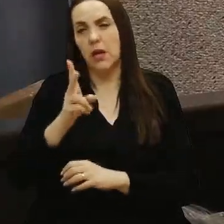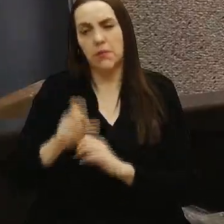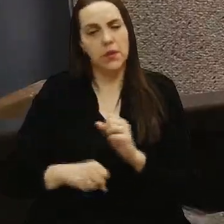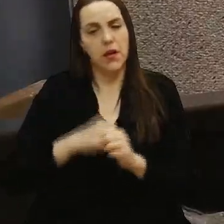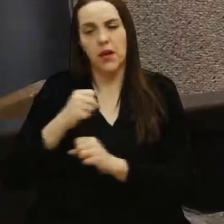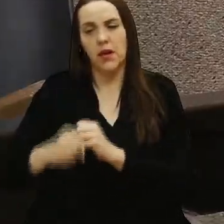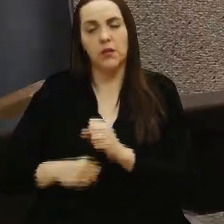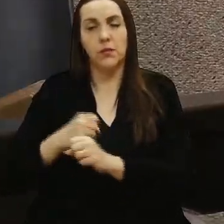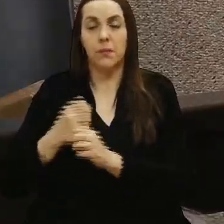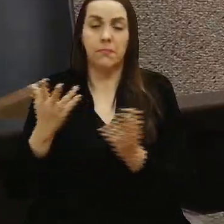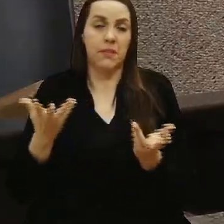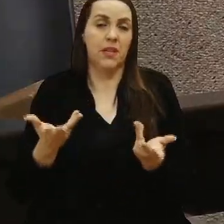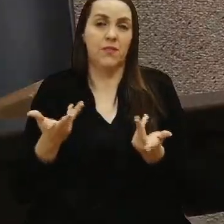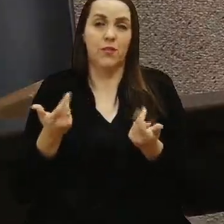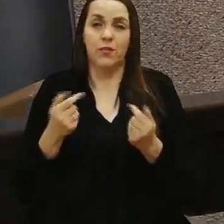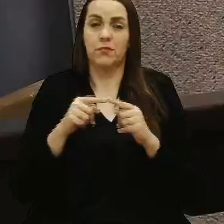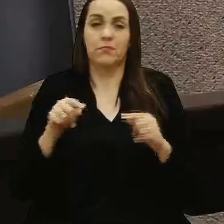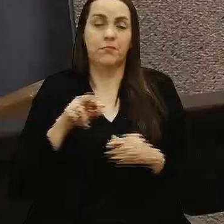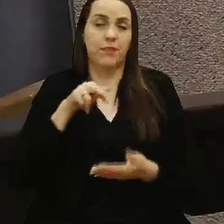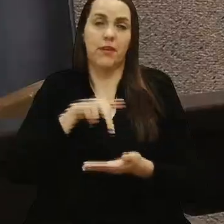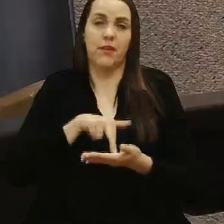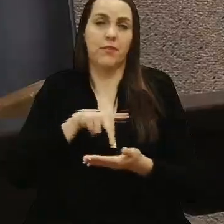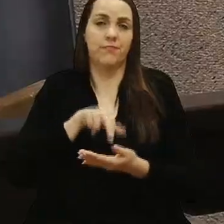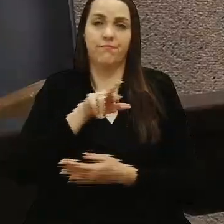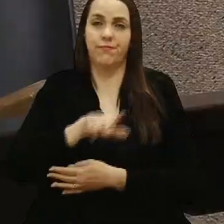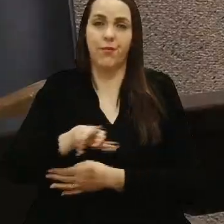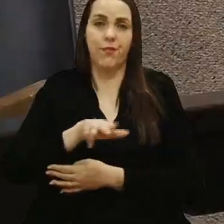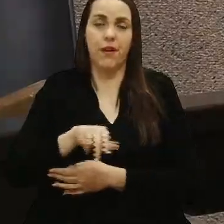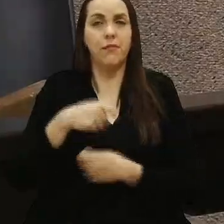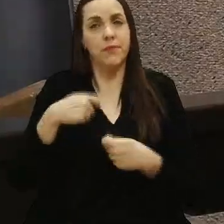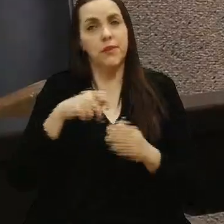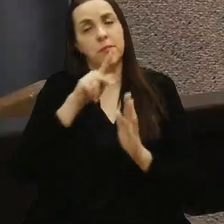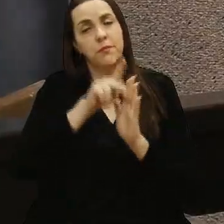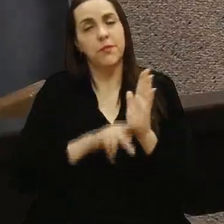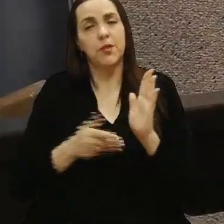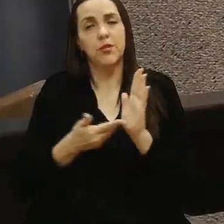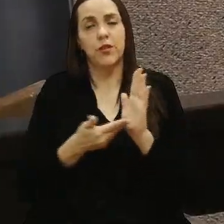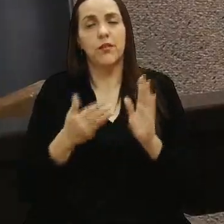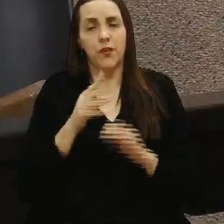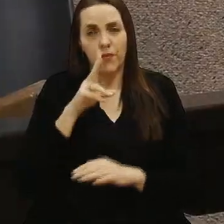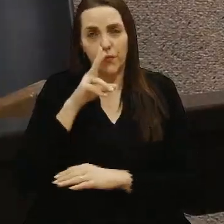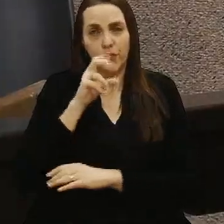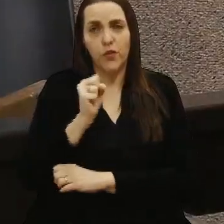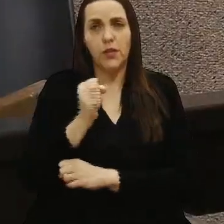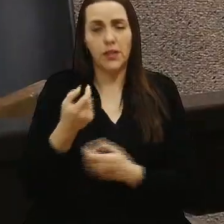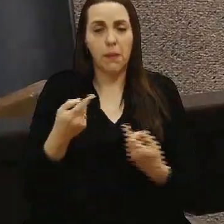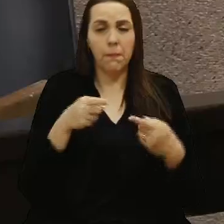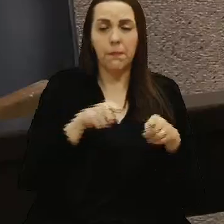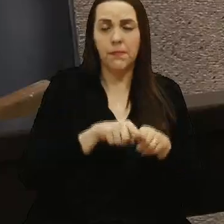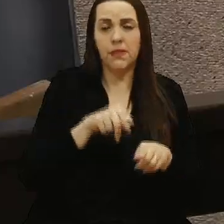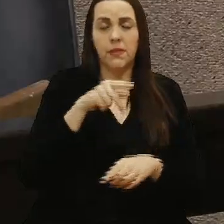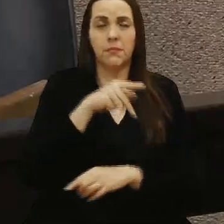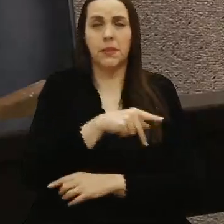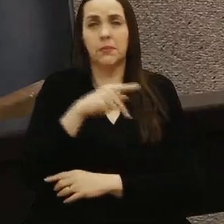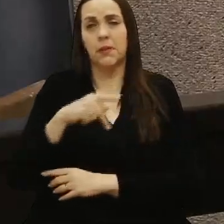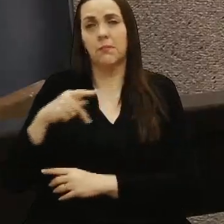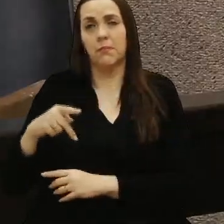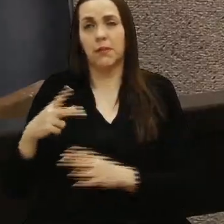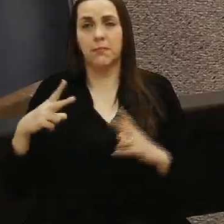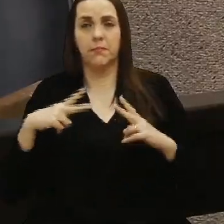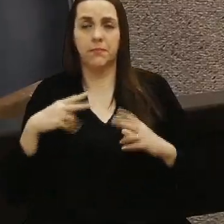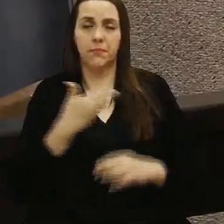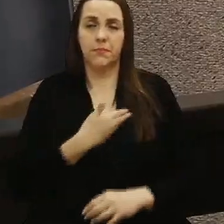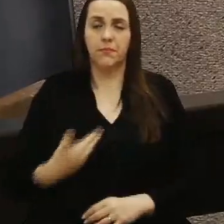Infelizmente, não é a nossa realidade, então precisamos de projetos desses que fortaleçam as parcerias públicos-privadas para as coisas se